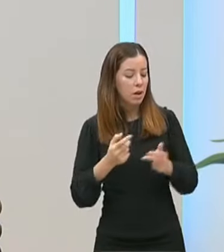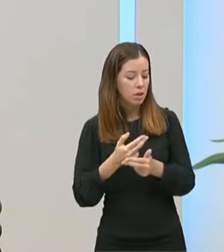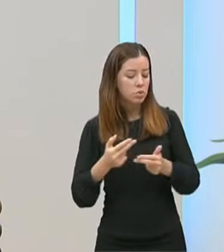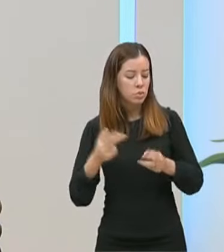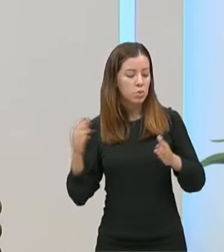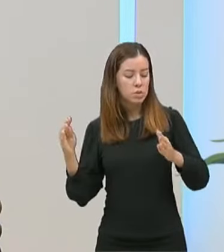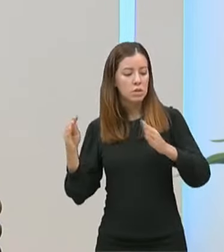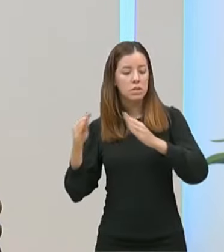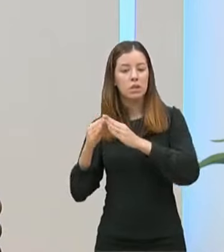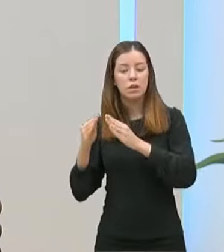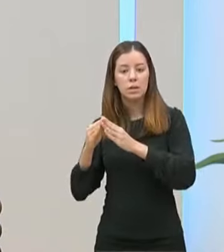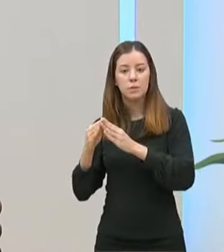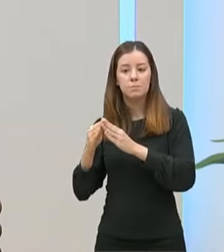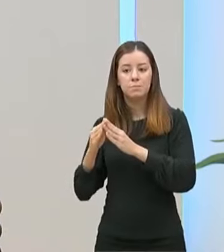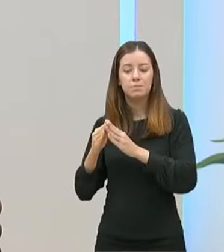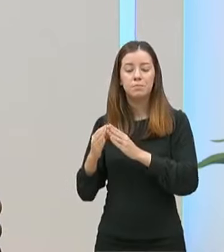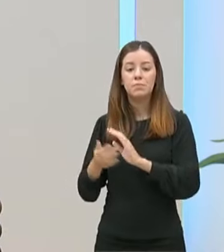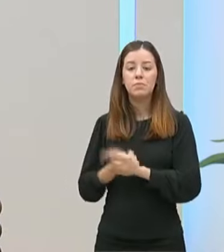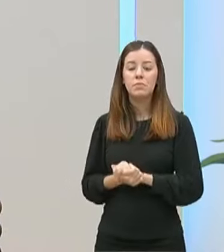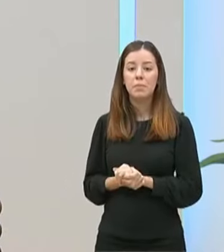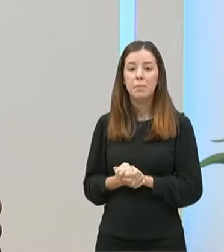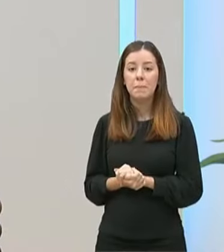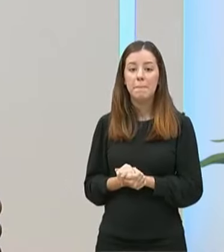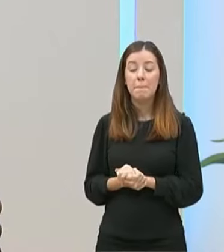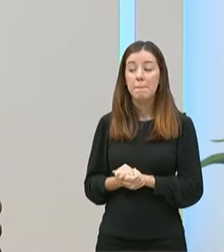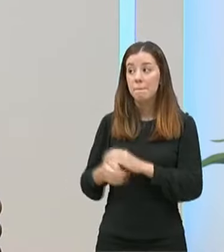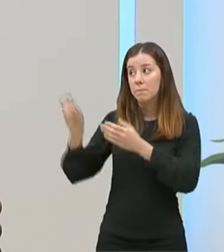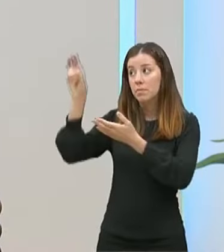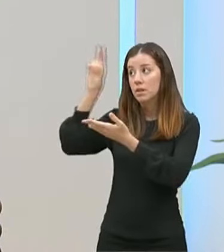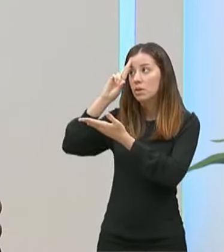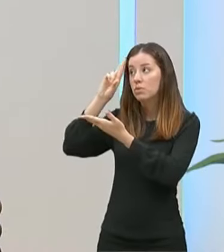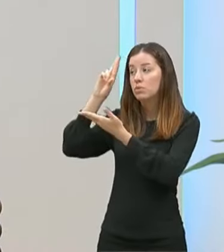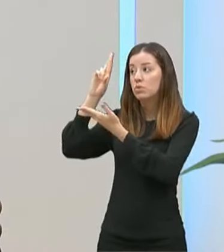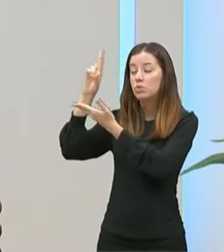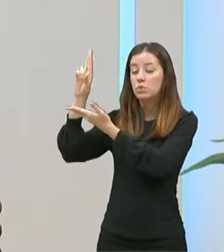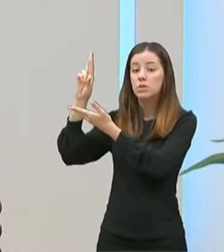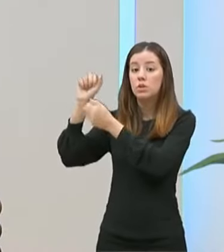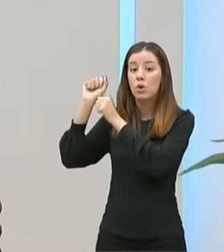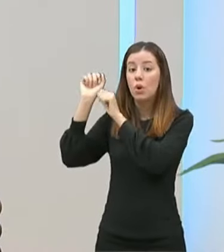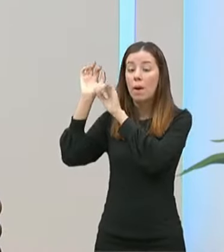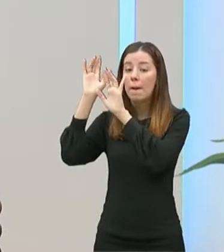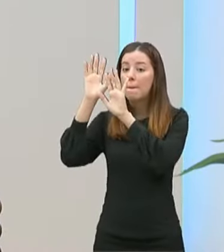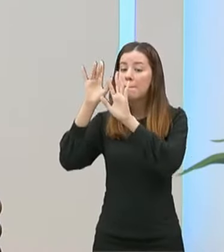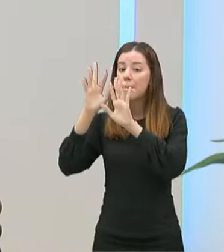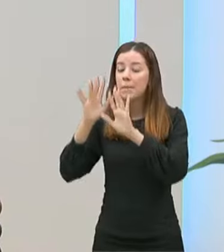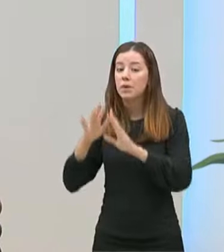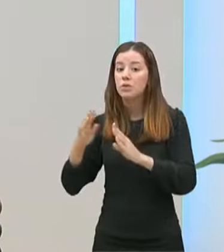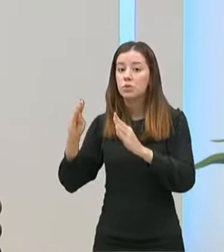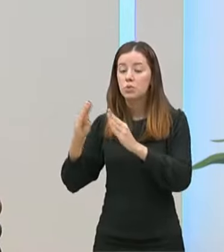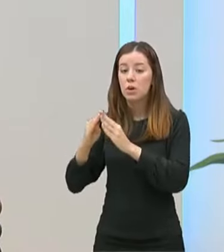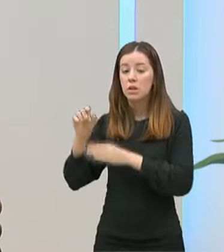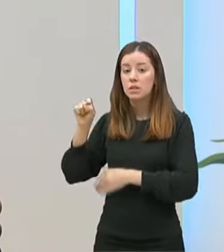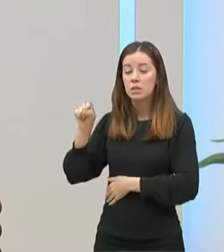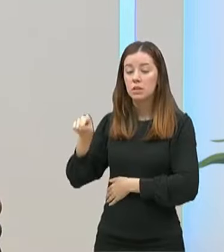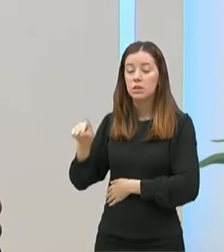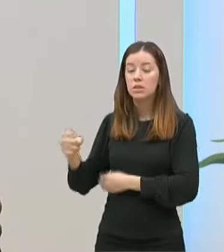o pusera sobre a sua casa e sobre tudo o que tinha, o Senhor abençoou a casa do